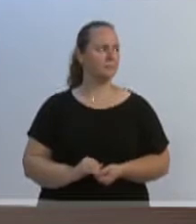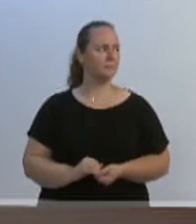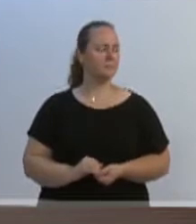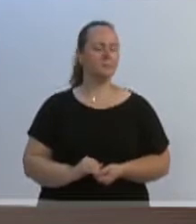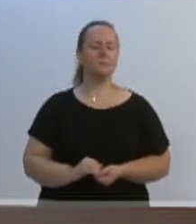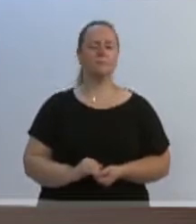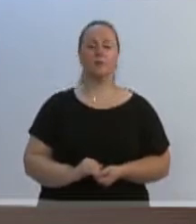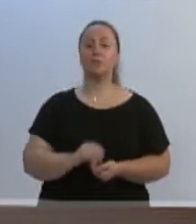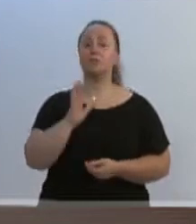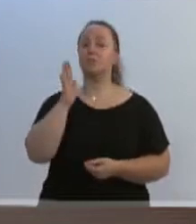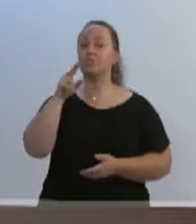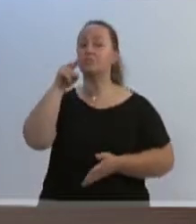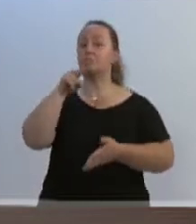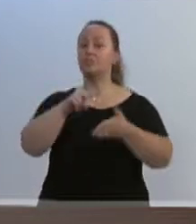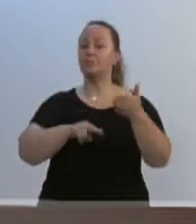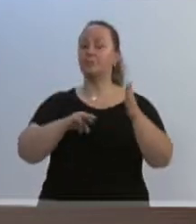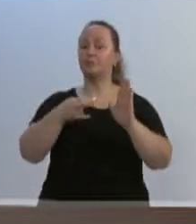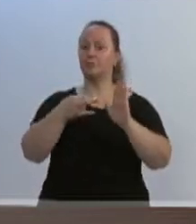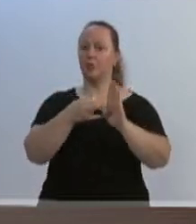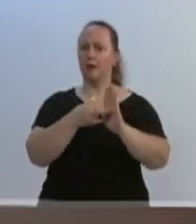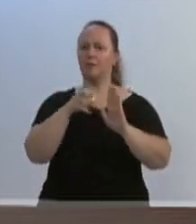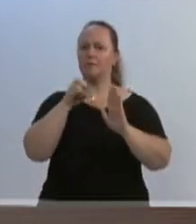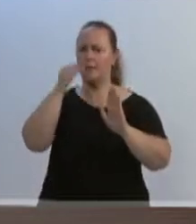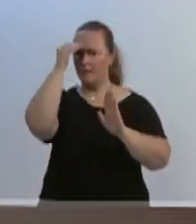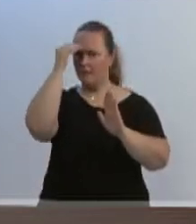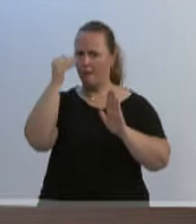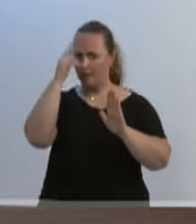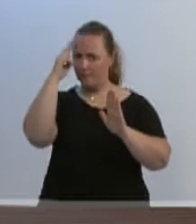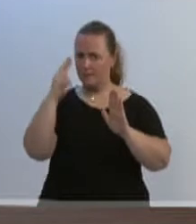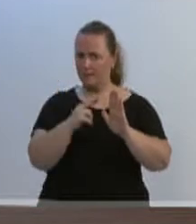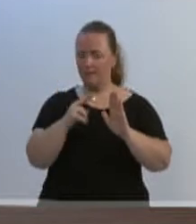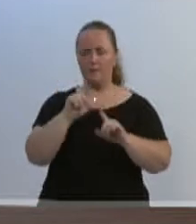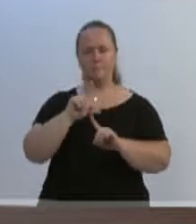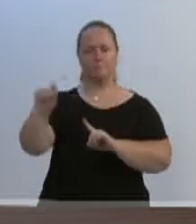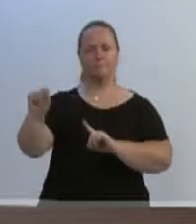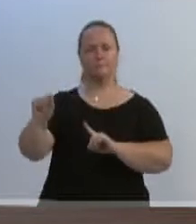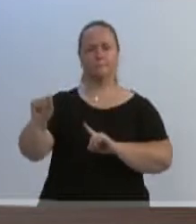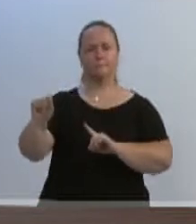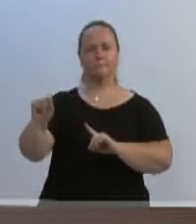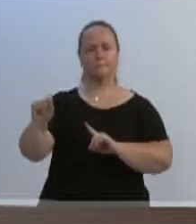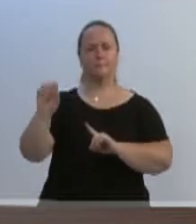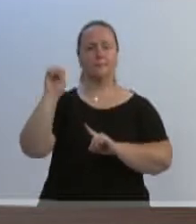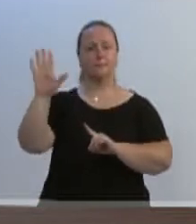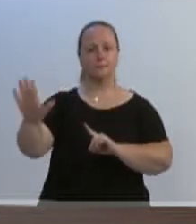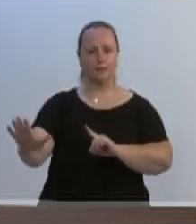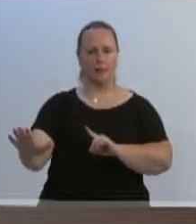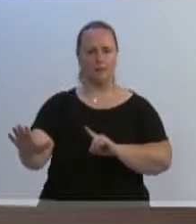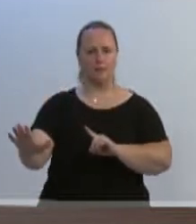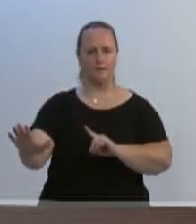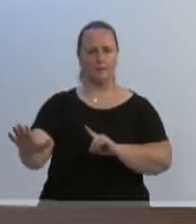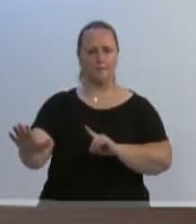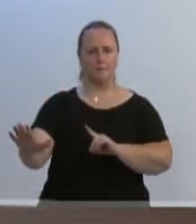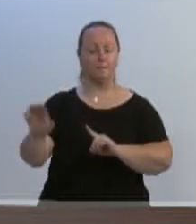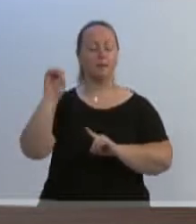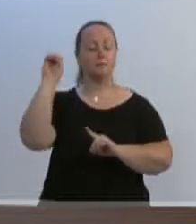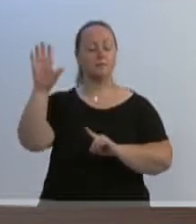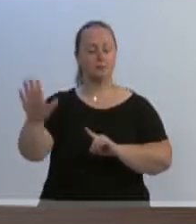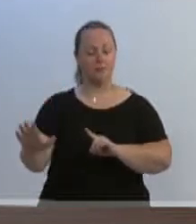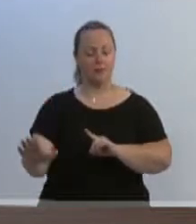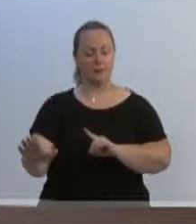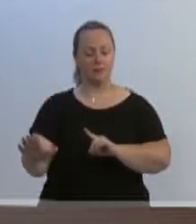não tomar as devidas medidas que foi falado, por favor, se retire. Não precisamos chegar a esse ponto, por